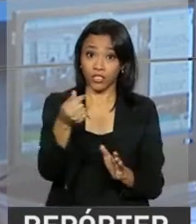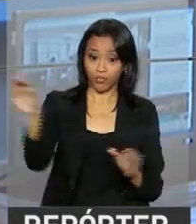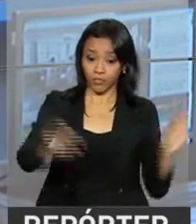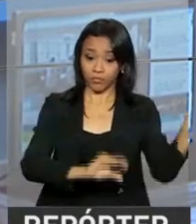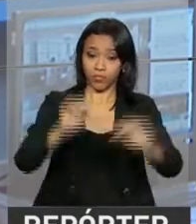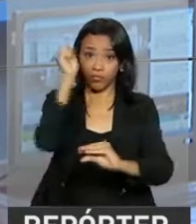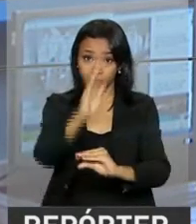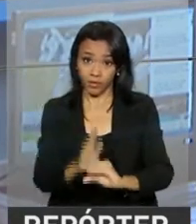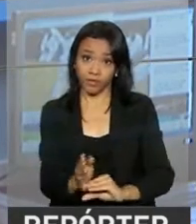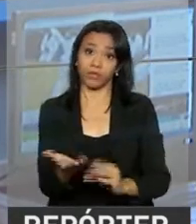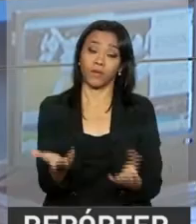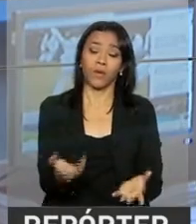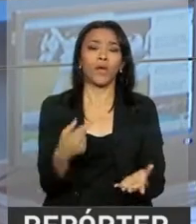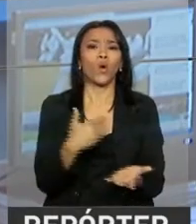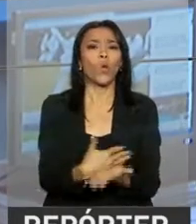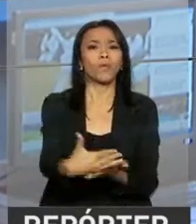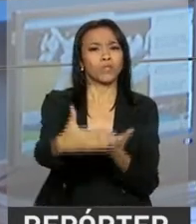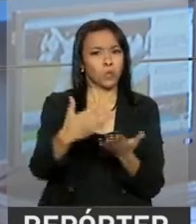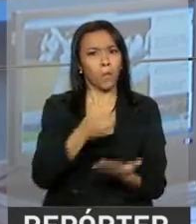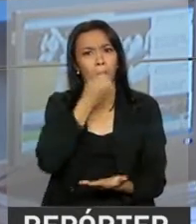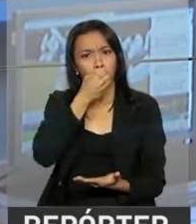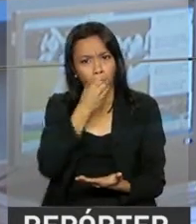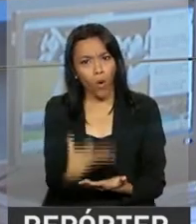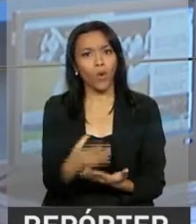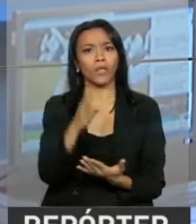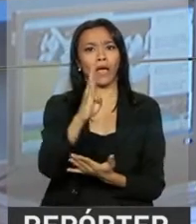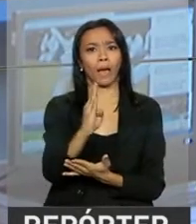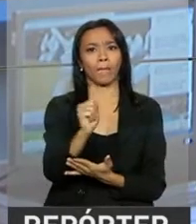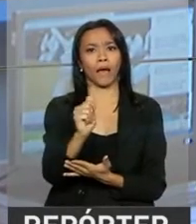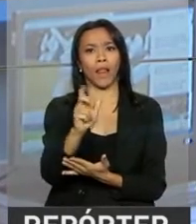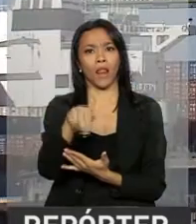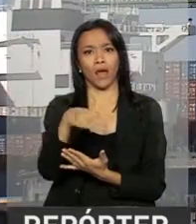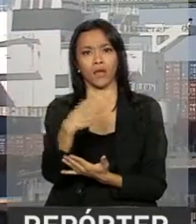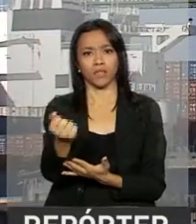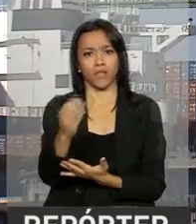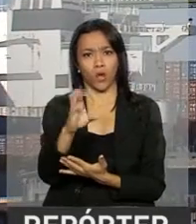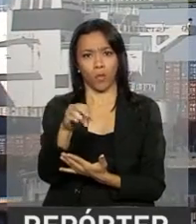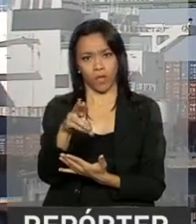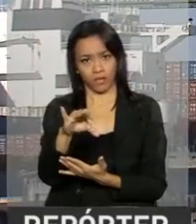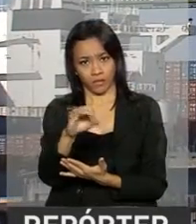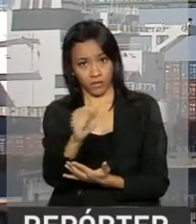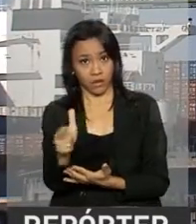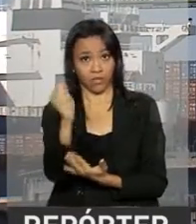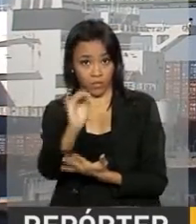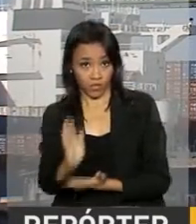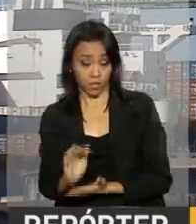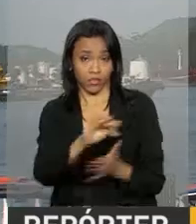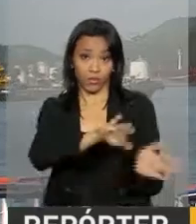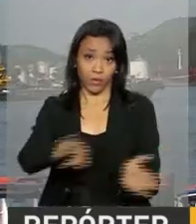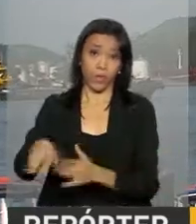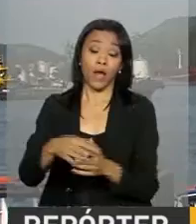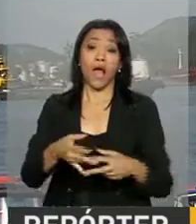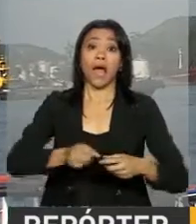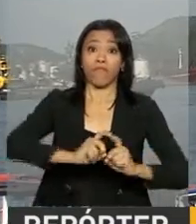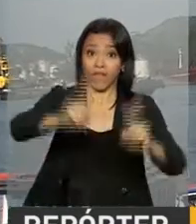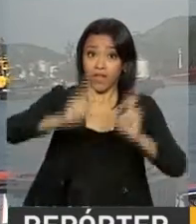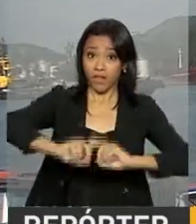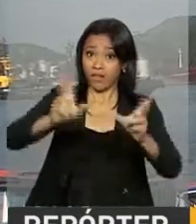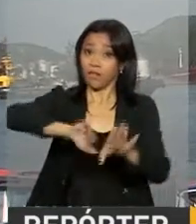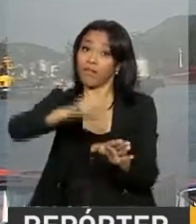de agosto começou com saldo positivo na balança comercial brasileira as exportações superaram as importações